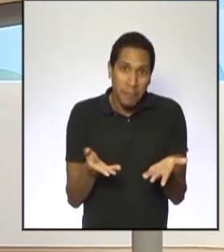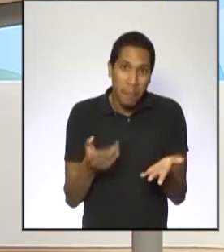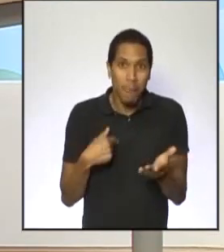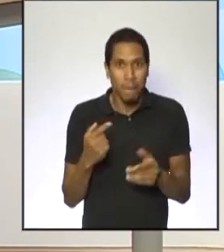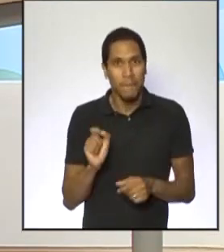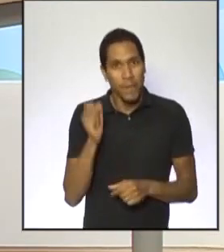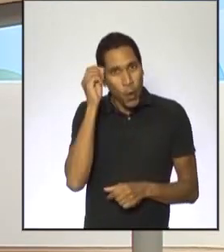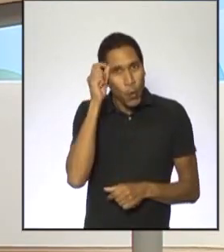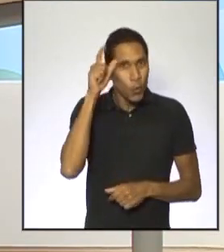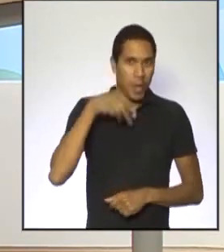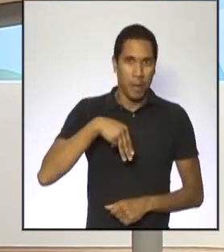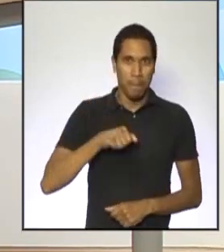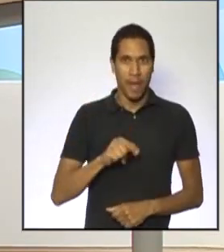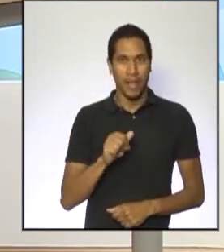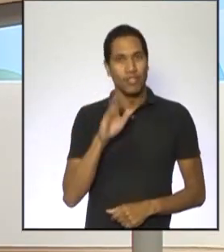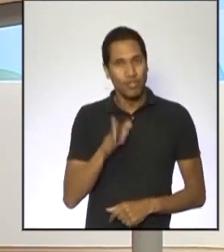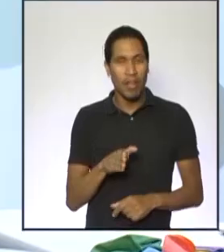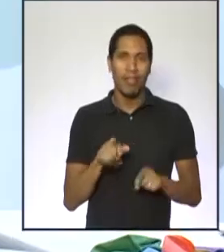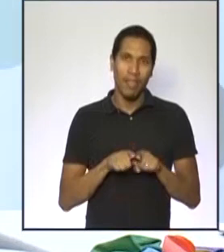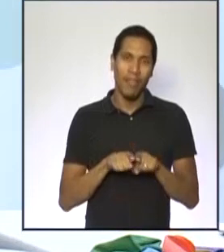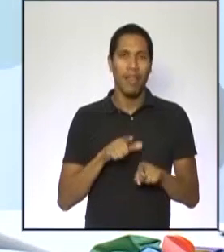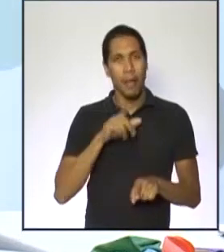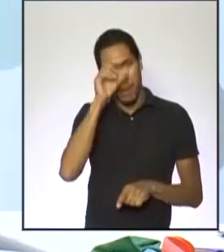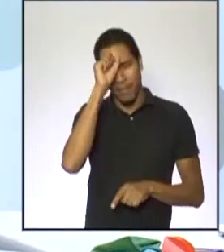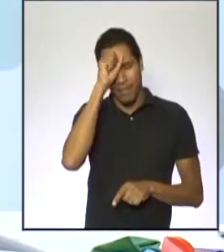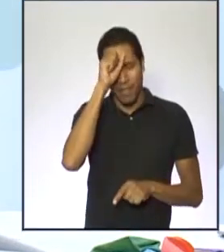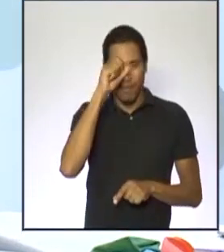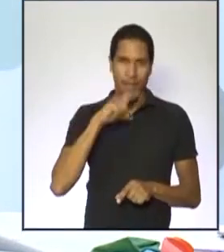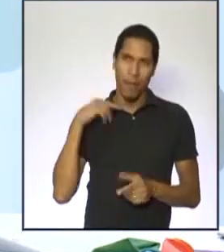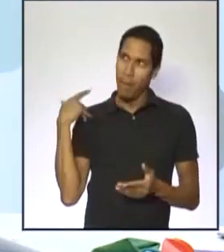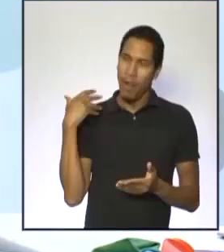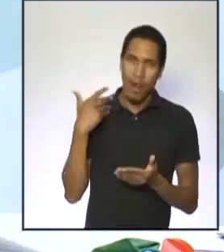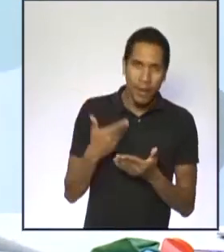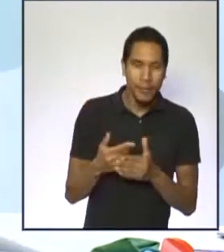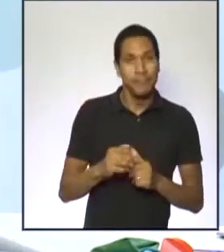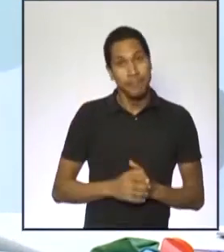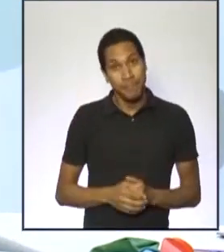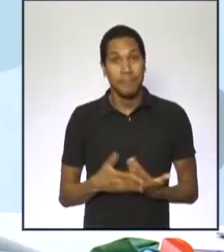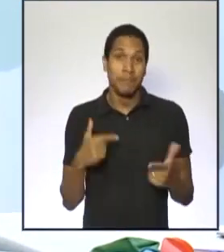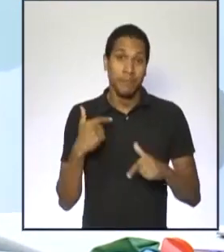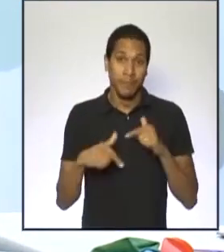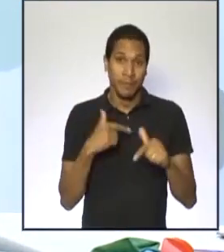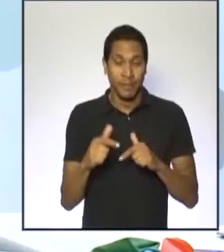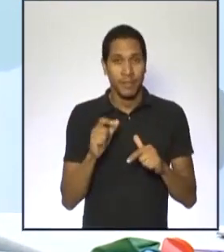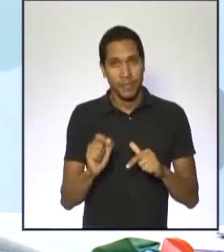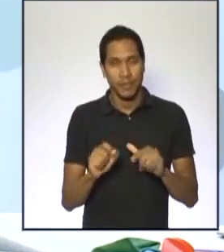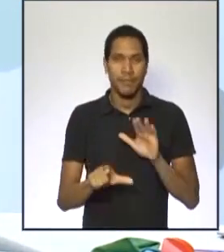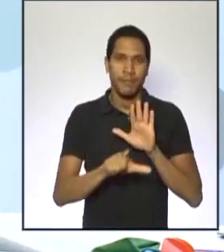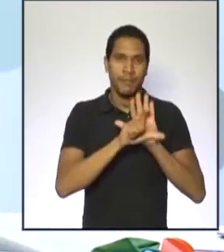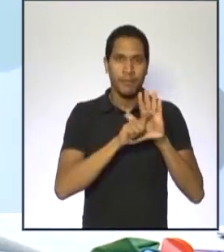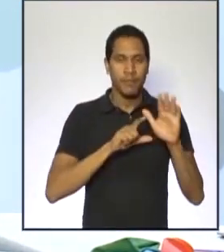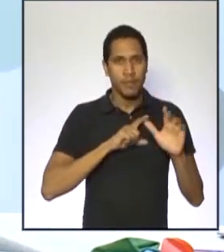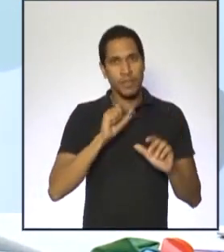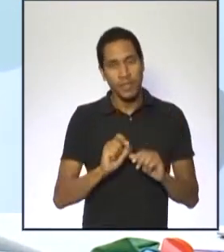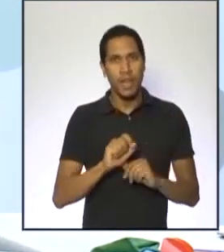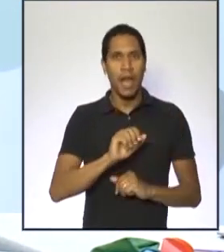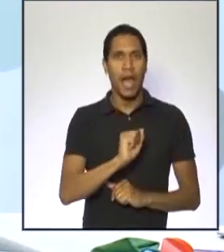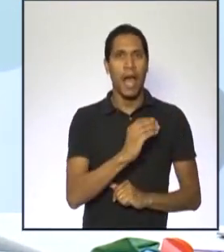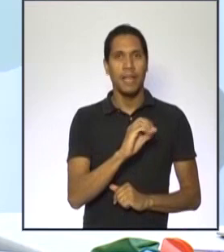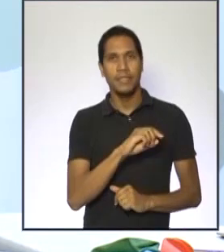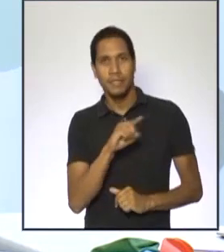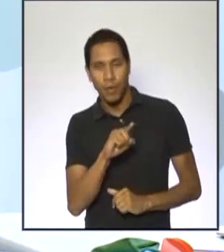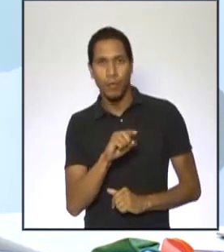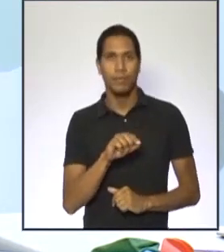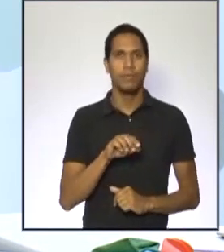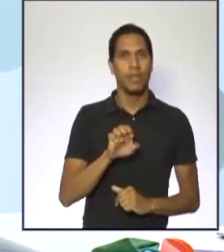maker, a partir de tudo que nós vimos aqui hoje, inclusive trabalhando a lei de ação e reação. Vamos